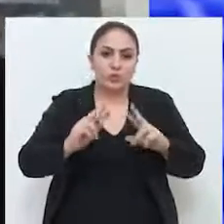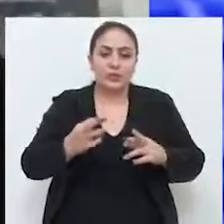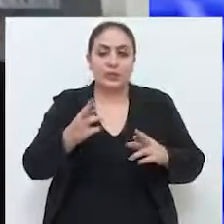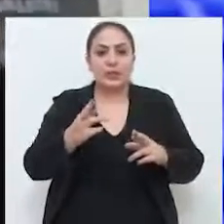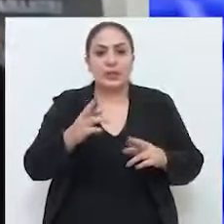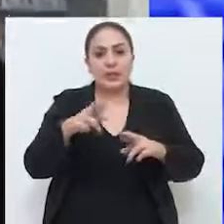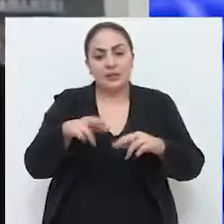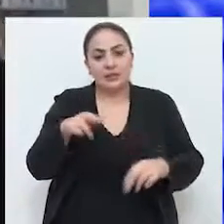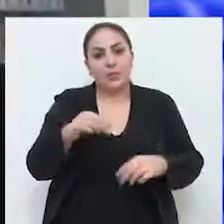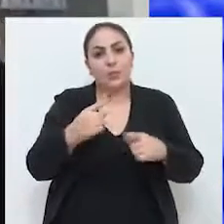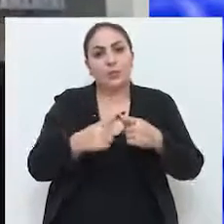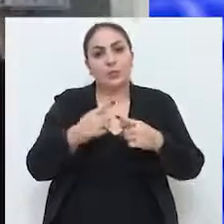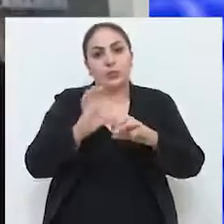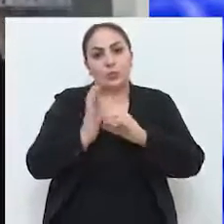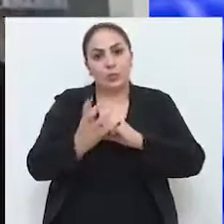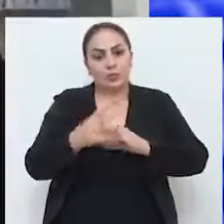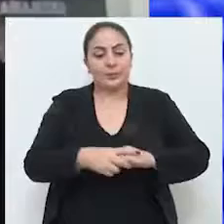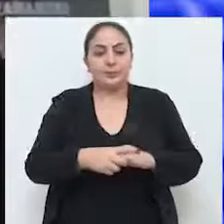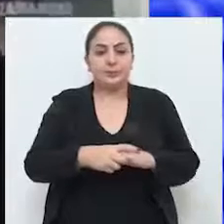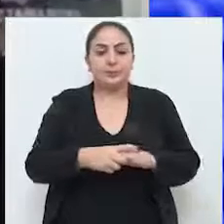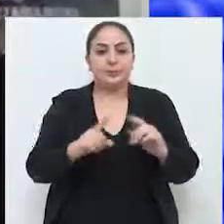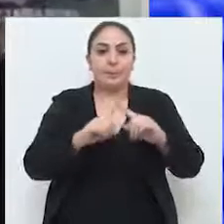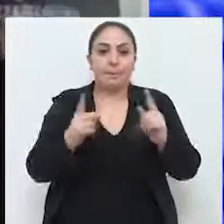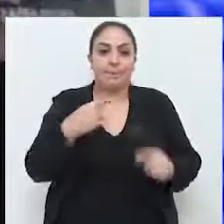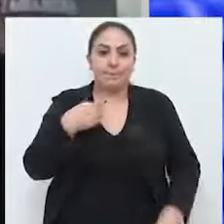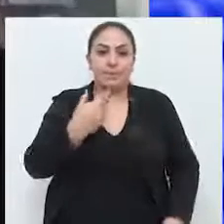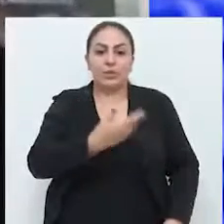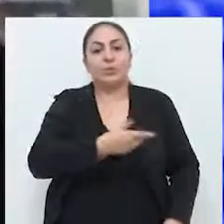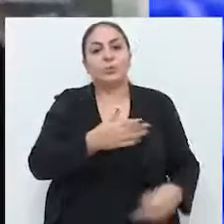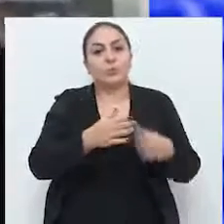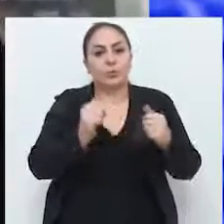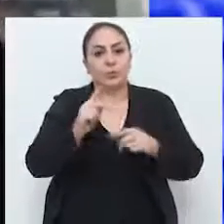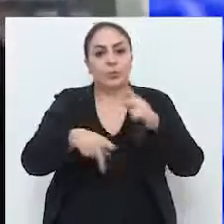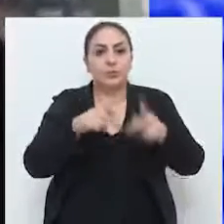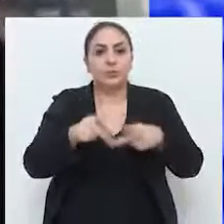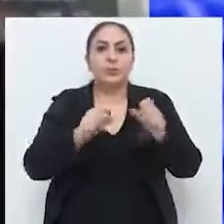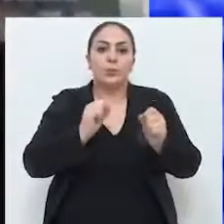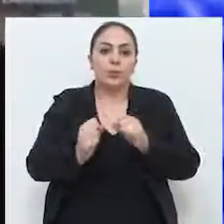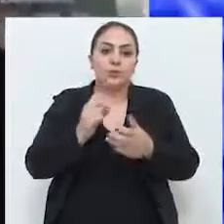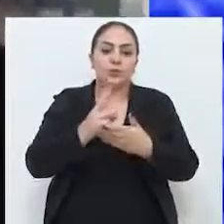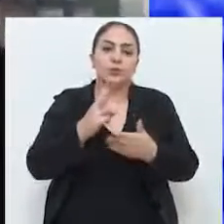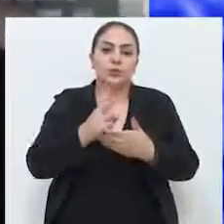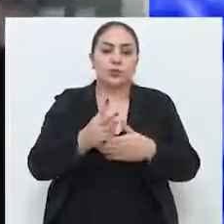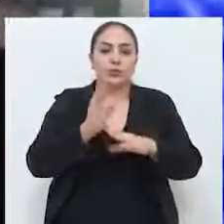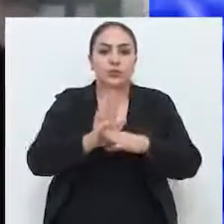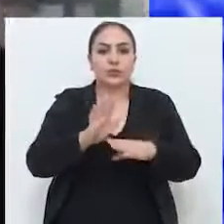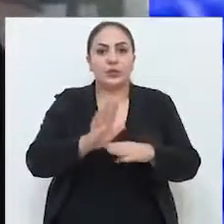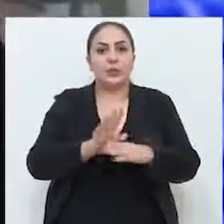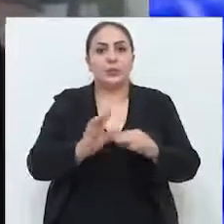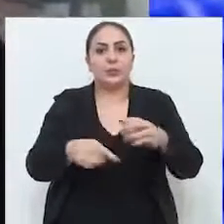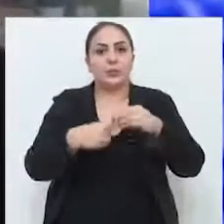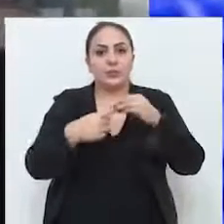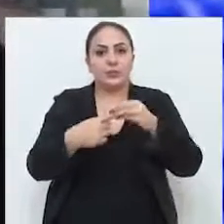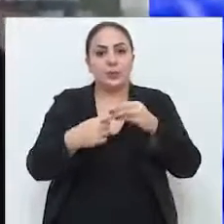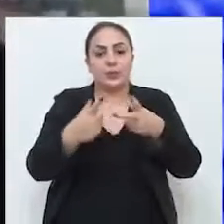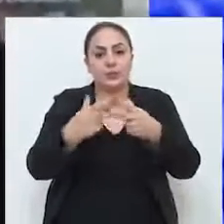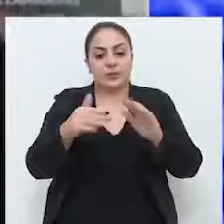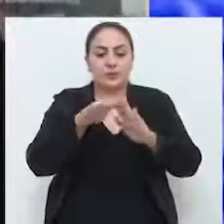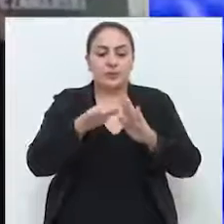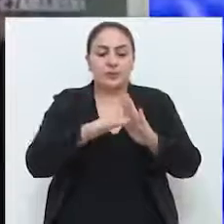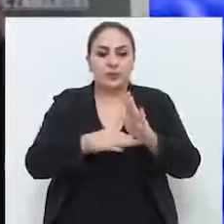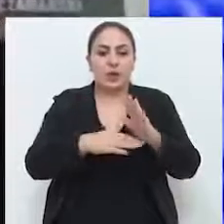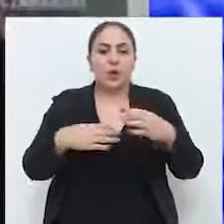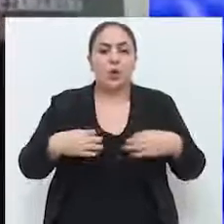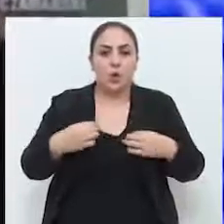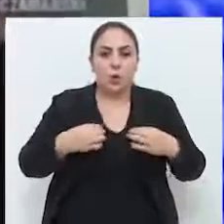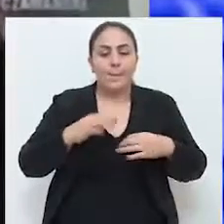diferente em razão do coronavírus. Mas nós pedimos à população que possa continuar contribuindo, principalmente com esses itens,